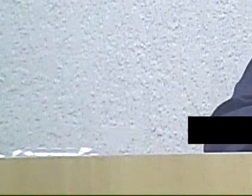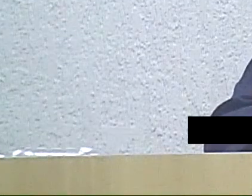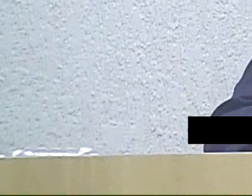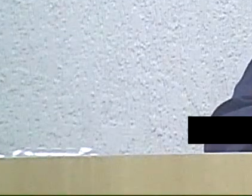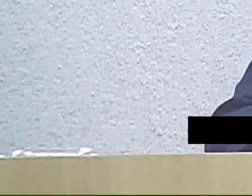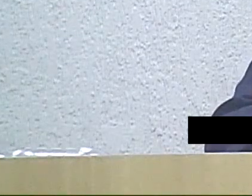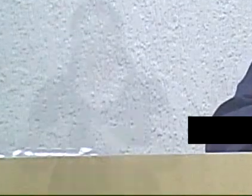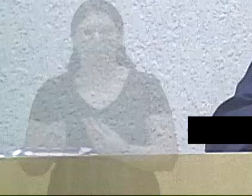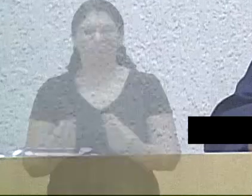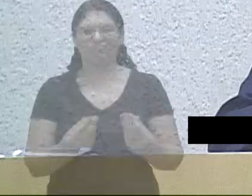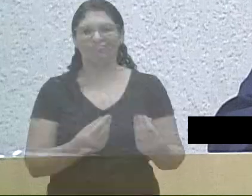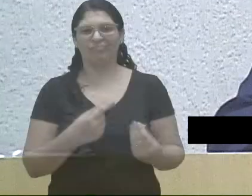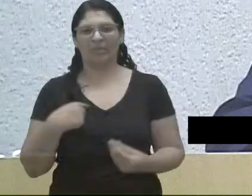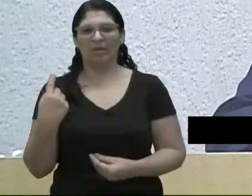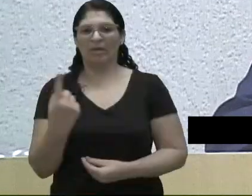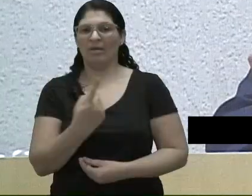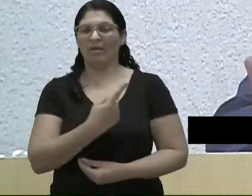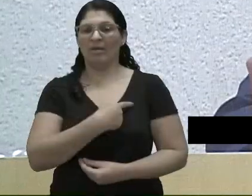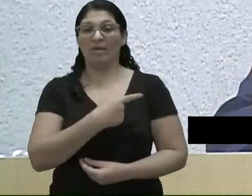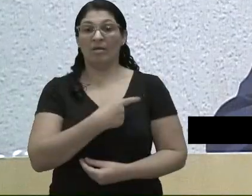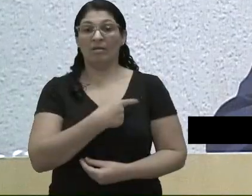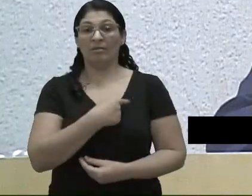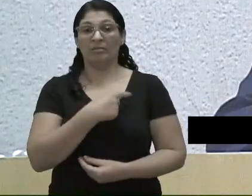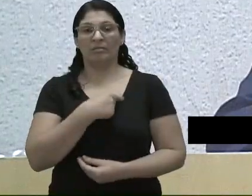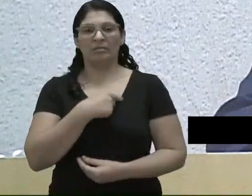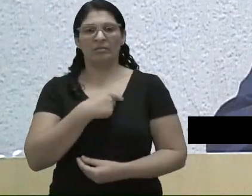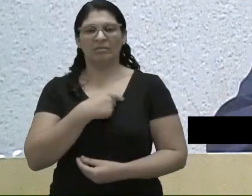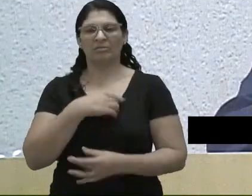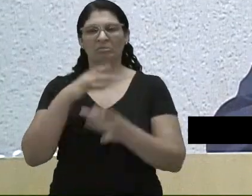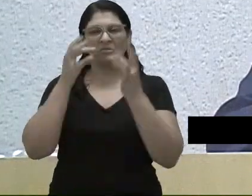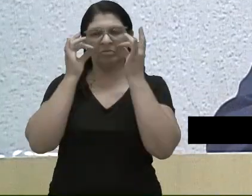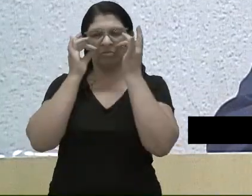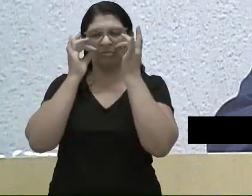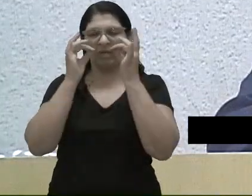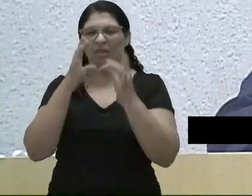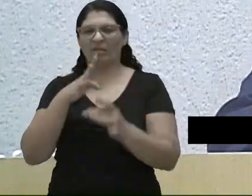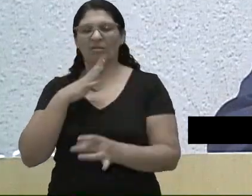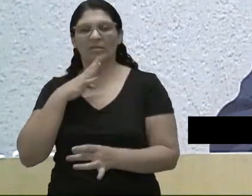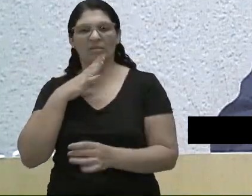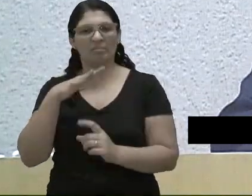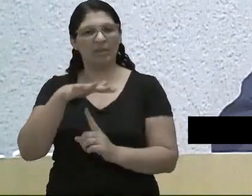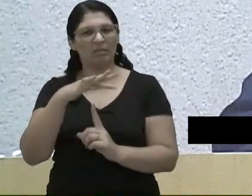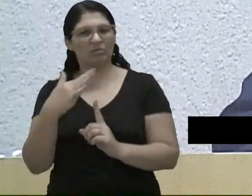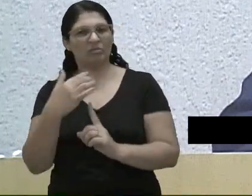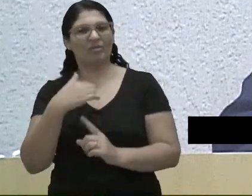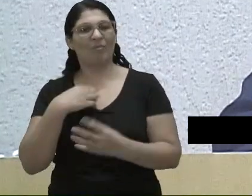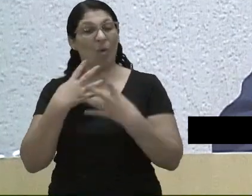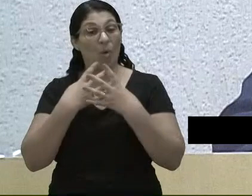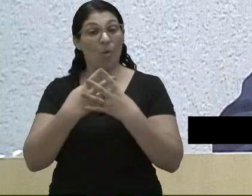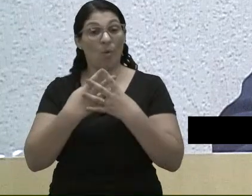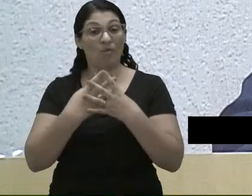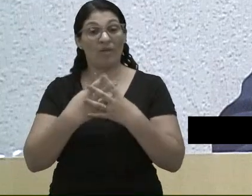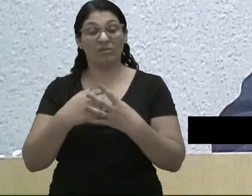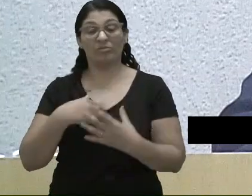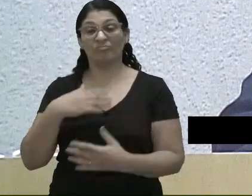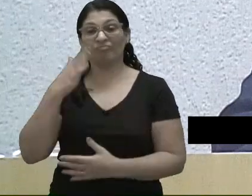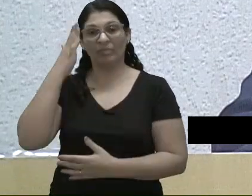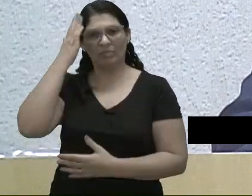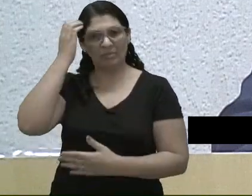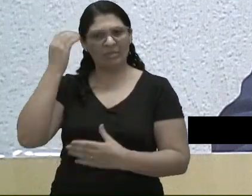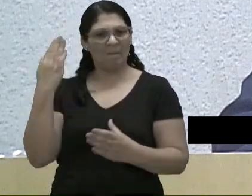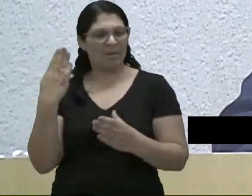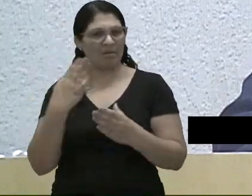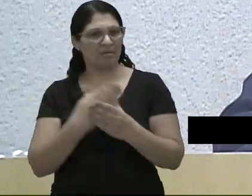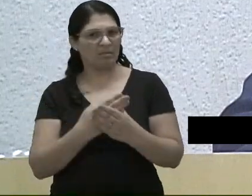gente fica, às vezes a gente vai tomando pé da situação, e eu confesso para vocês que eu estou a par desse processo todo